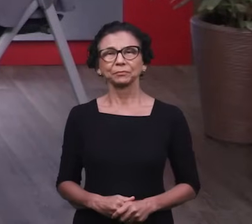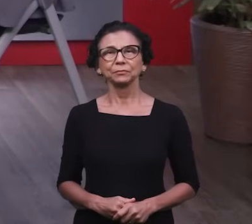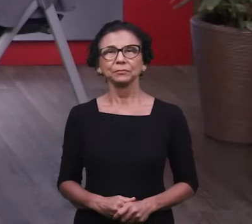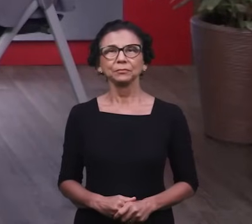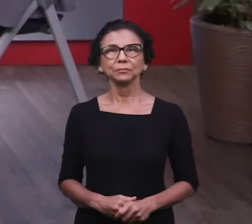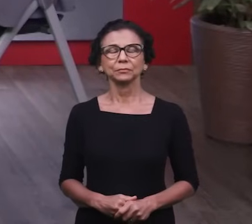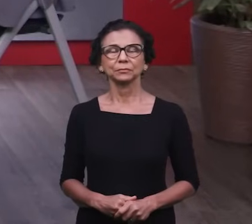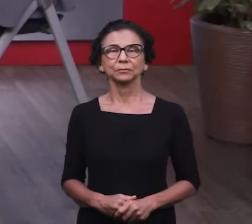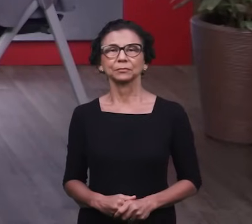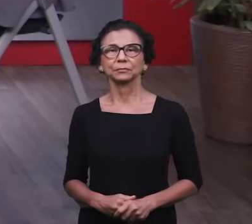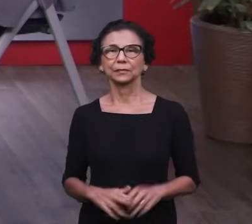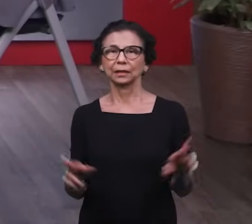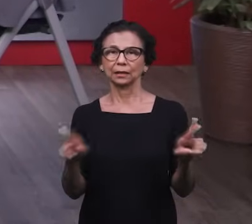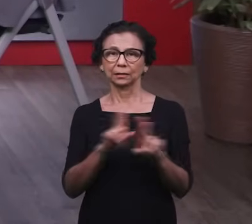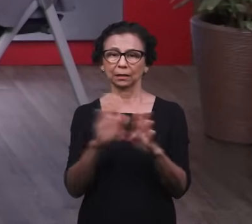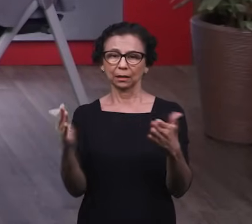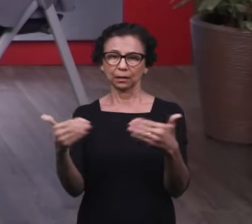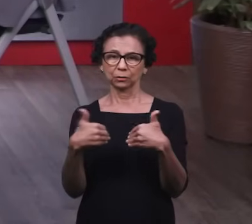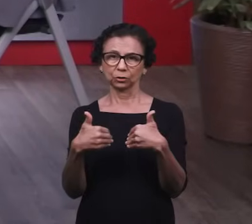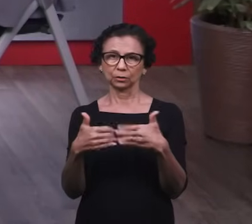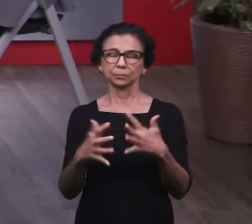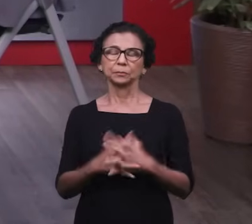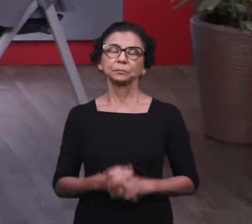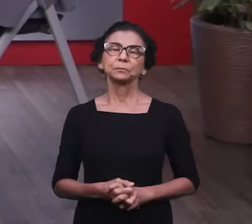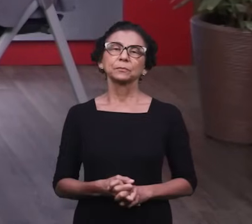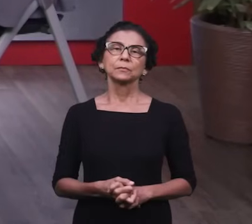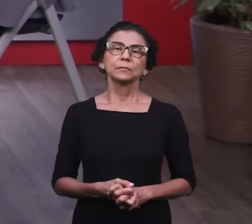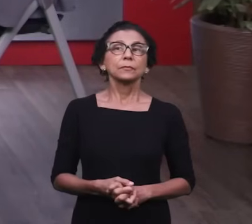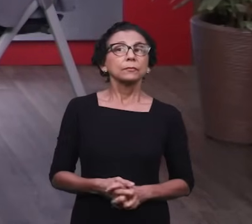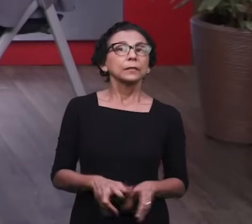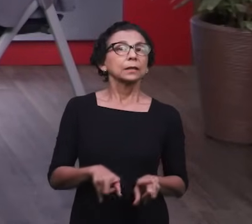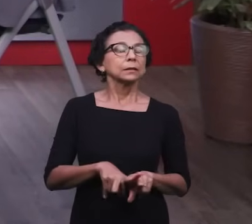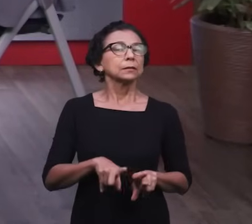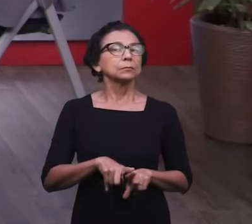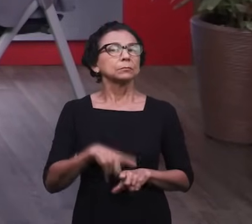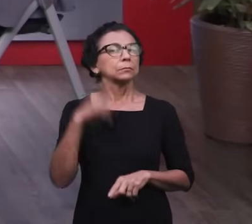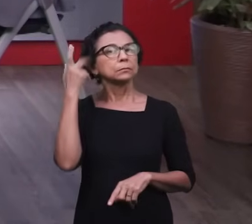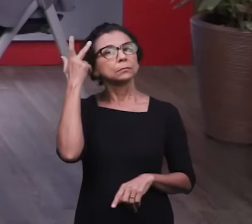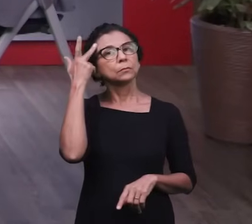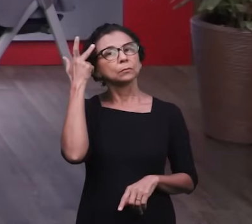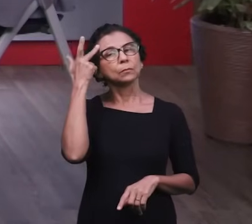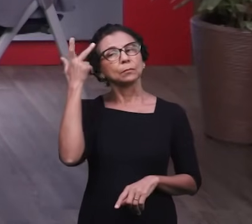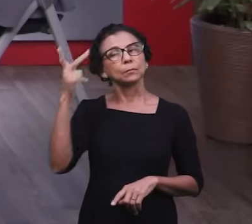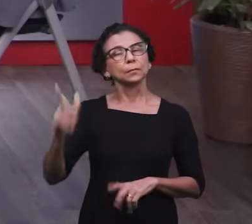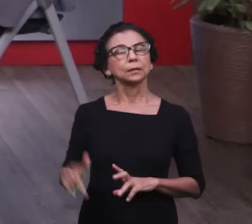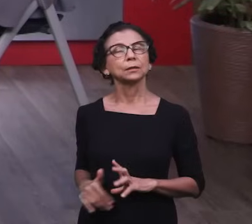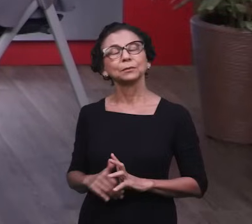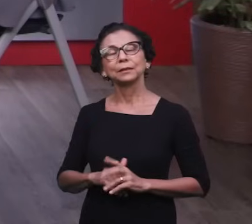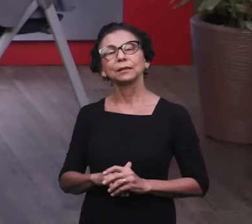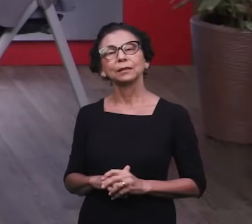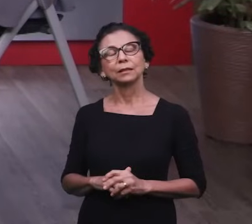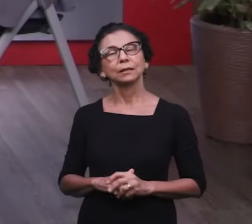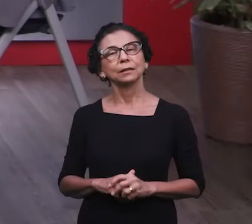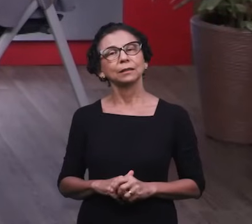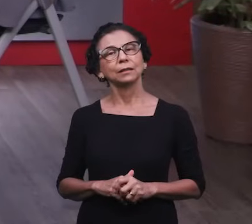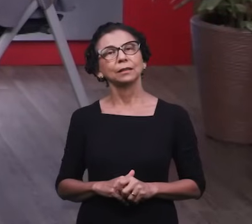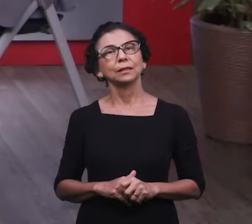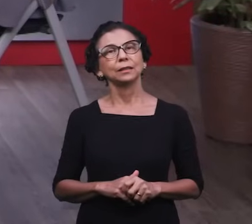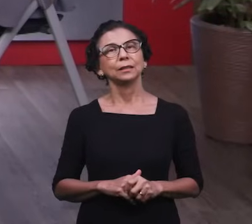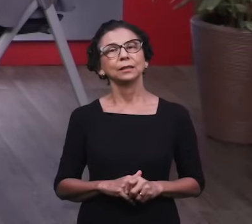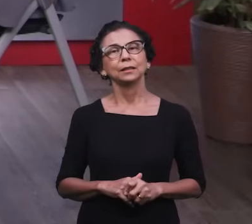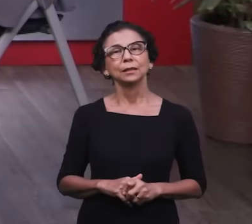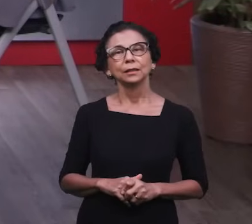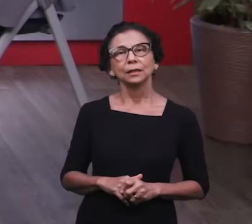autismo. Muito comum, muito frequente, intenso interesse